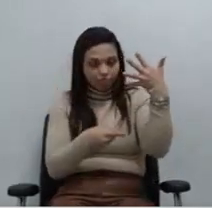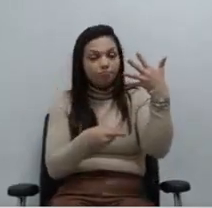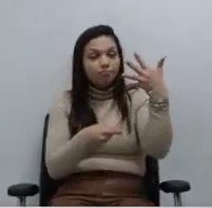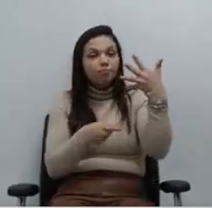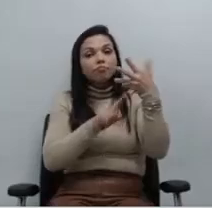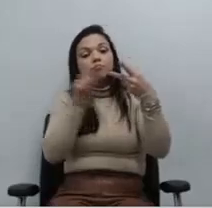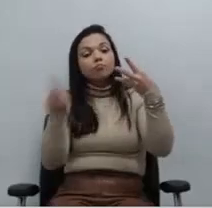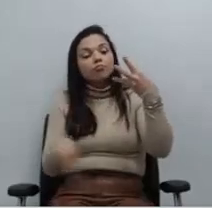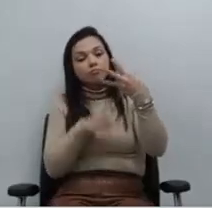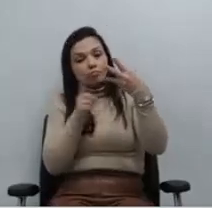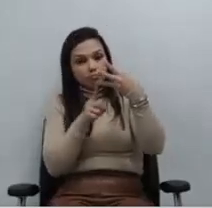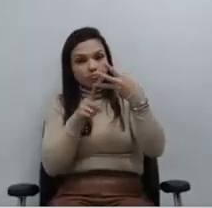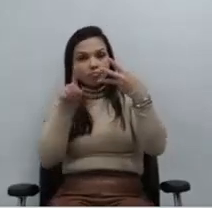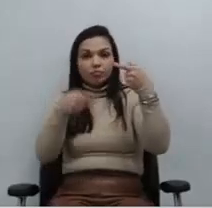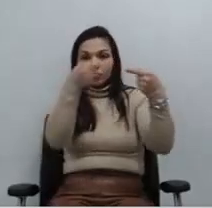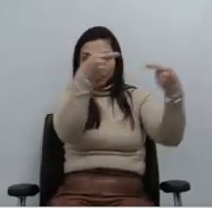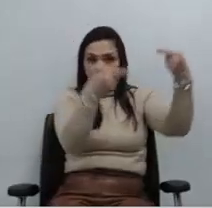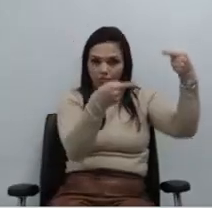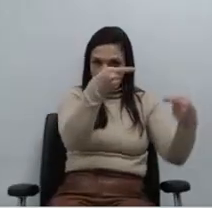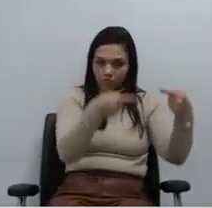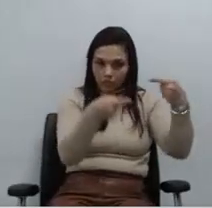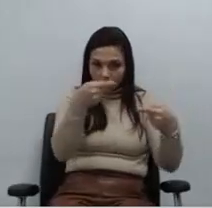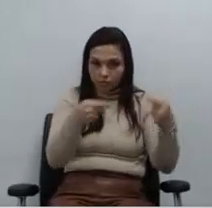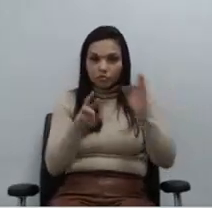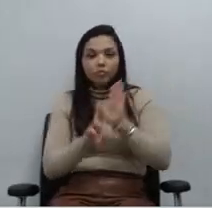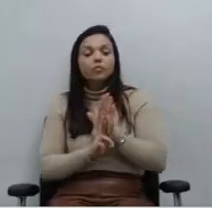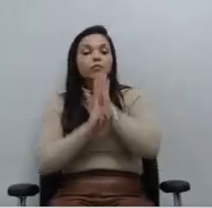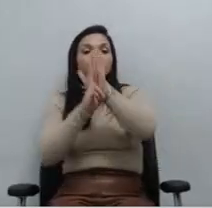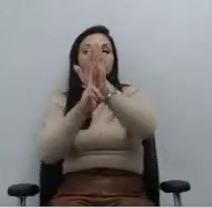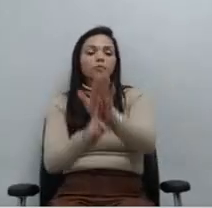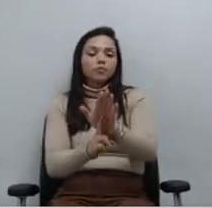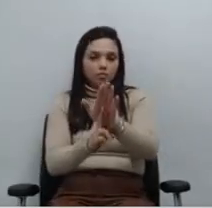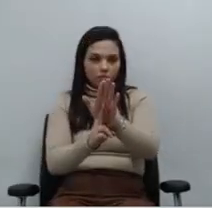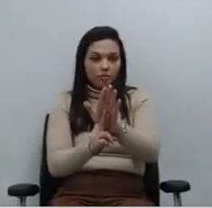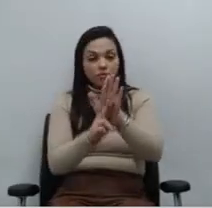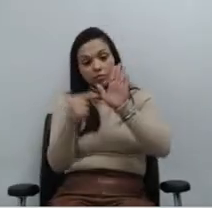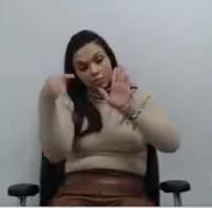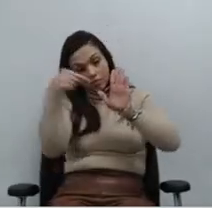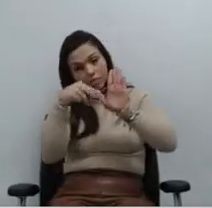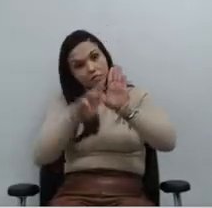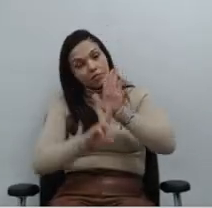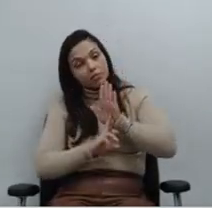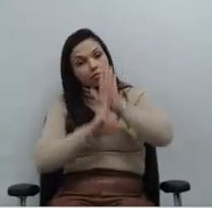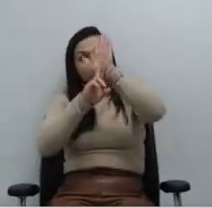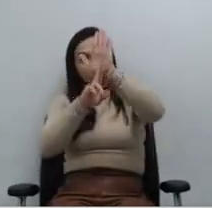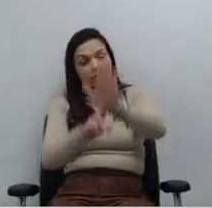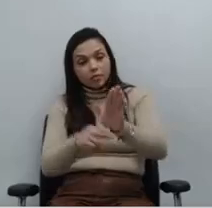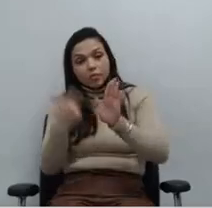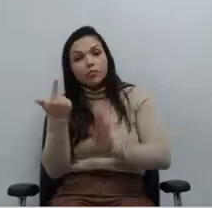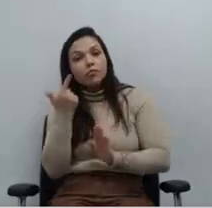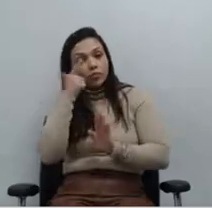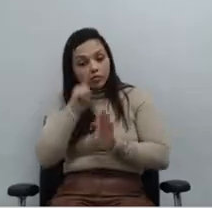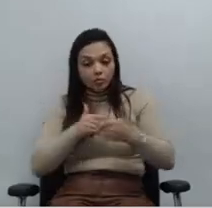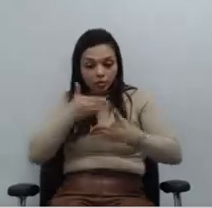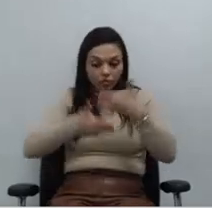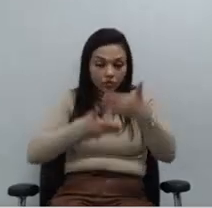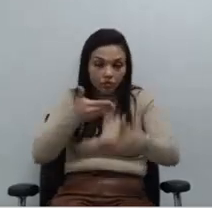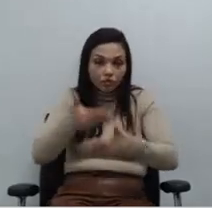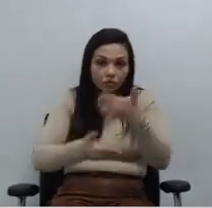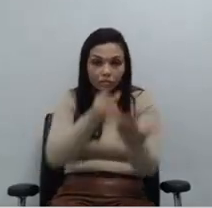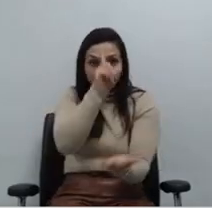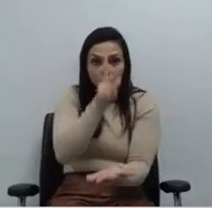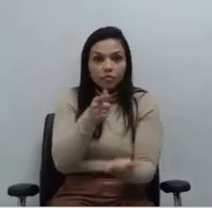essa terceira dimensão, ela é política, ela é relativa à representatividade. E é a partir da representatividade que se estabelecem os procedimentos para